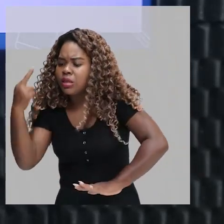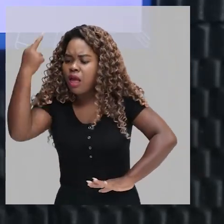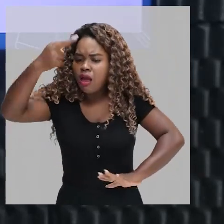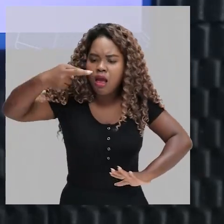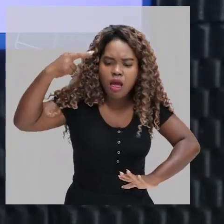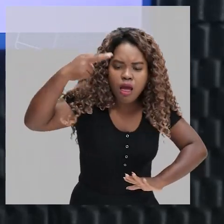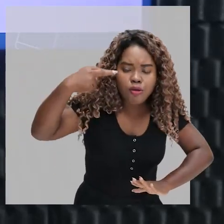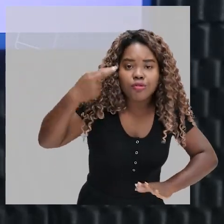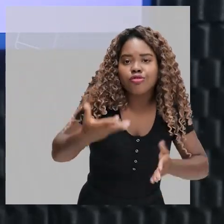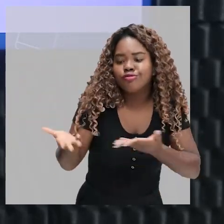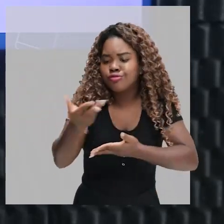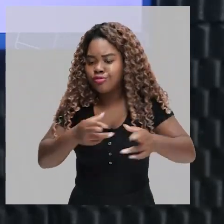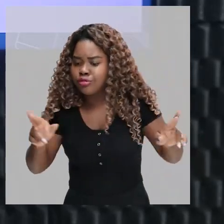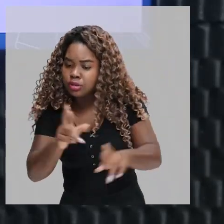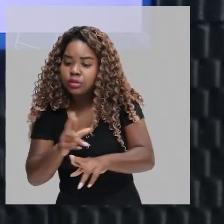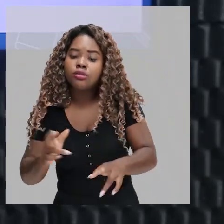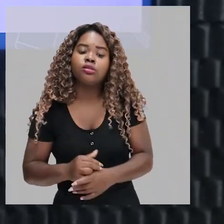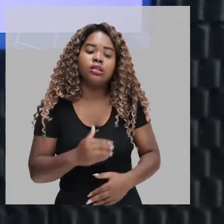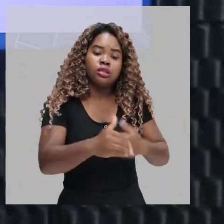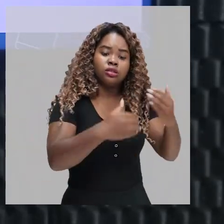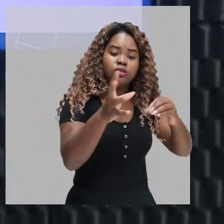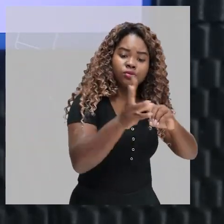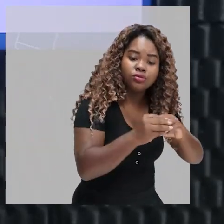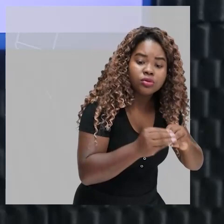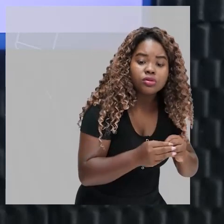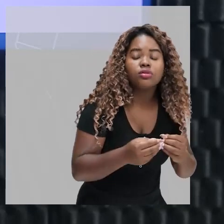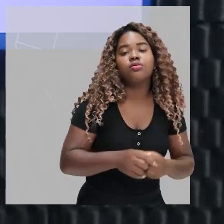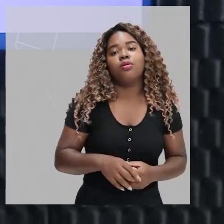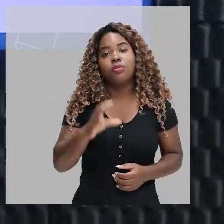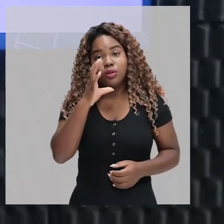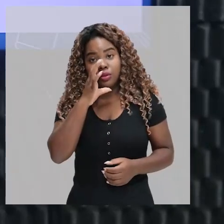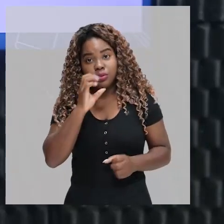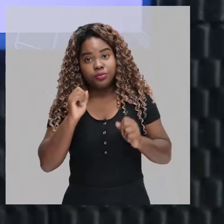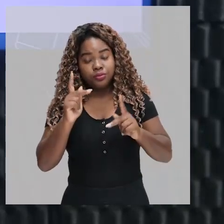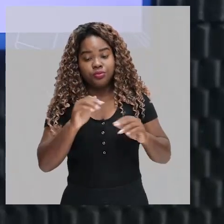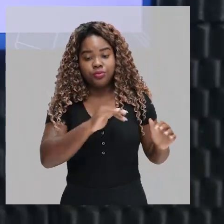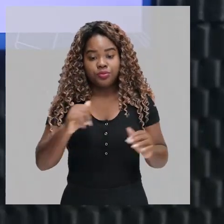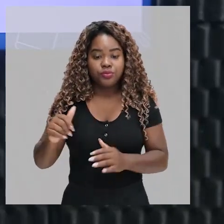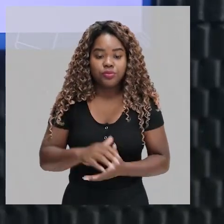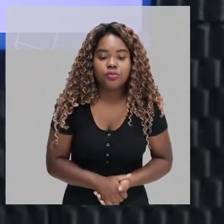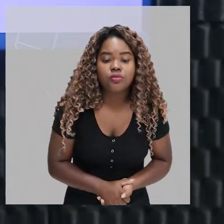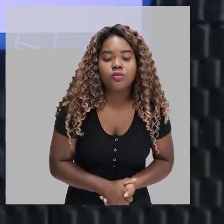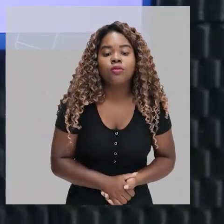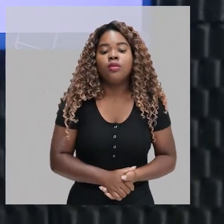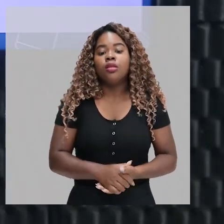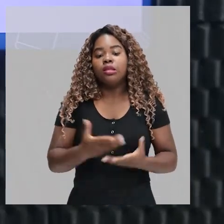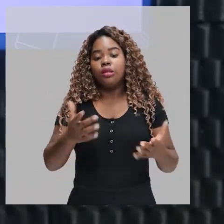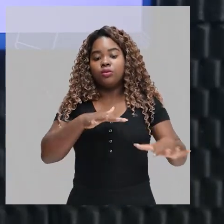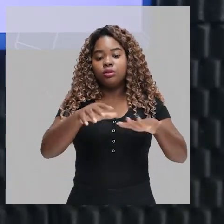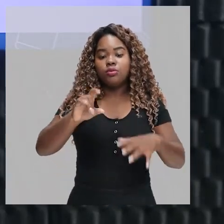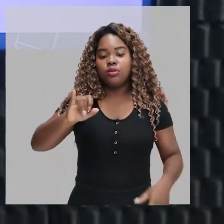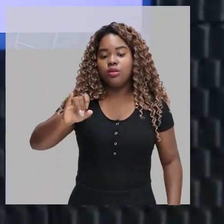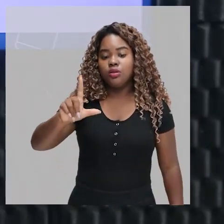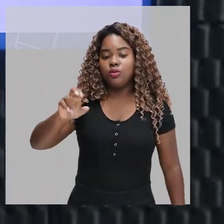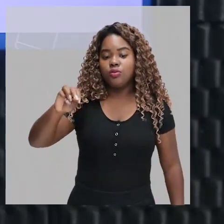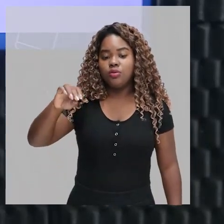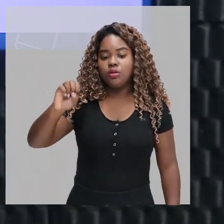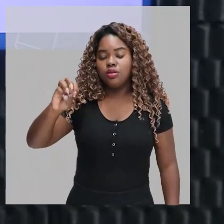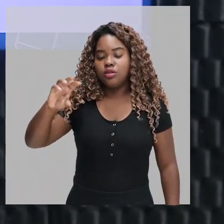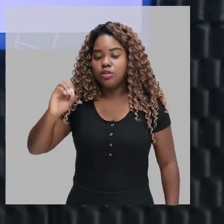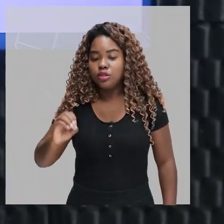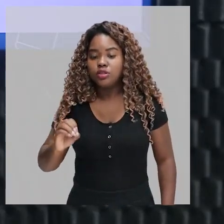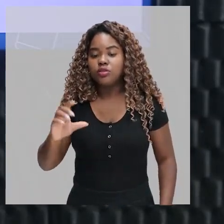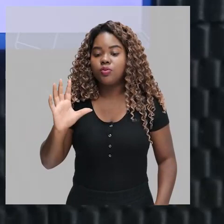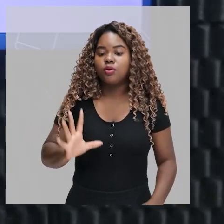interagir e construir o nosso conhecimento a partir da nossa observação tá bom de modo que o Iluminismo veio atacar